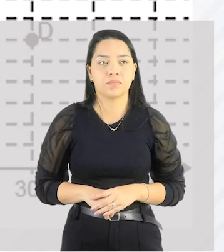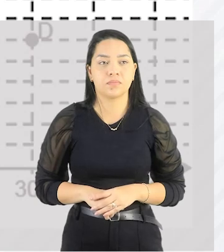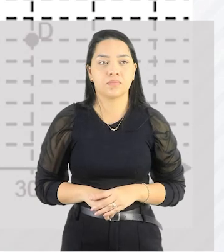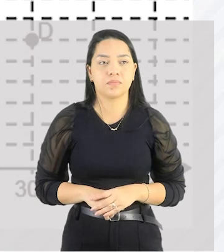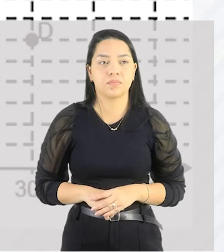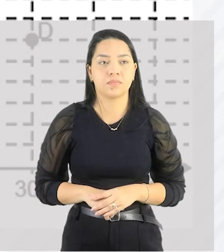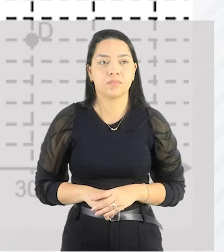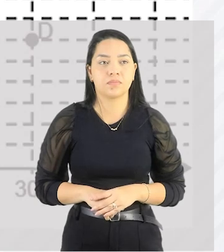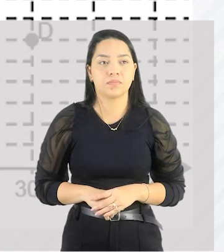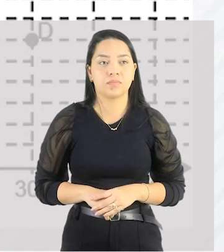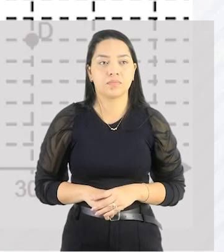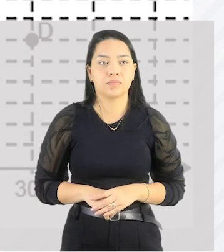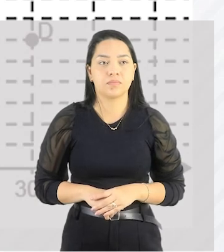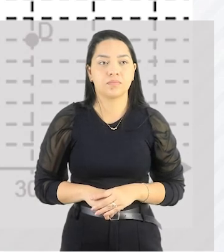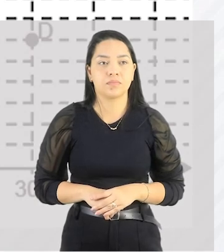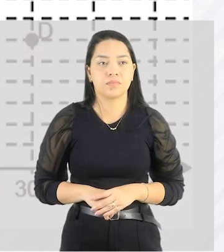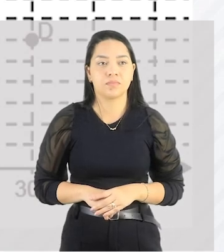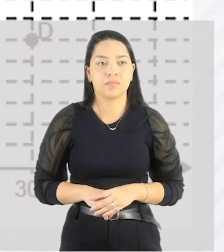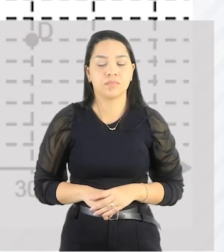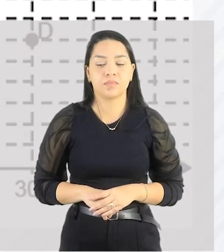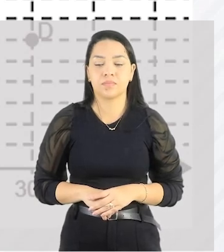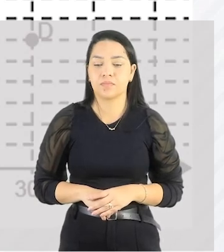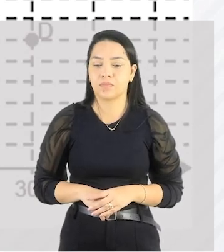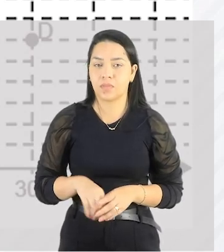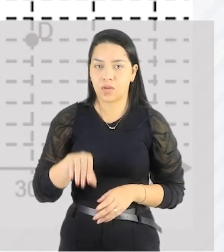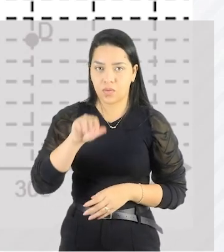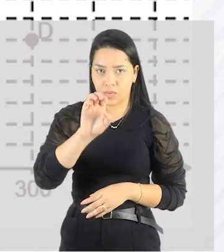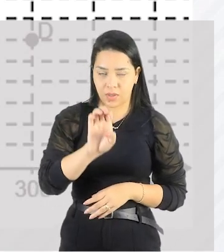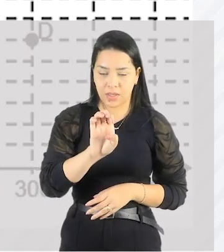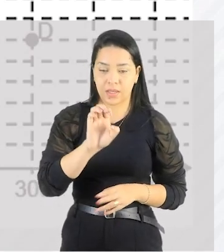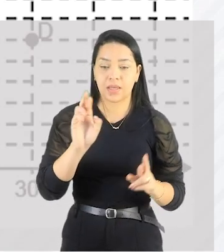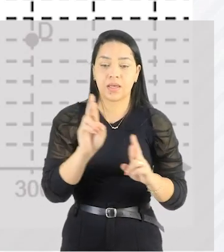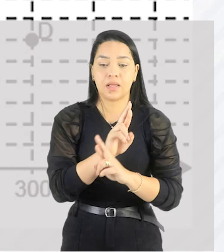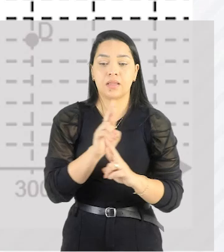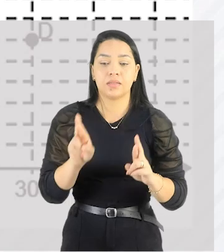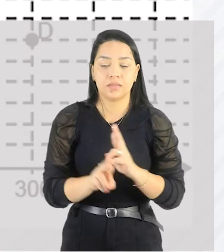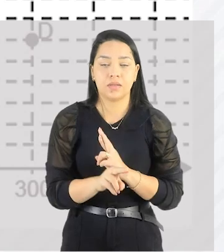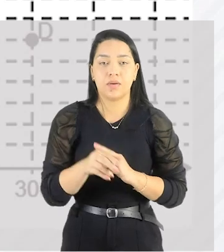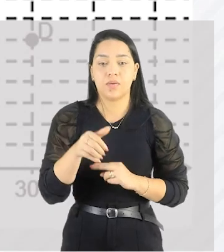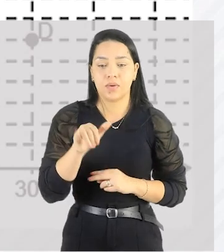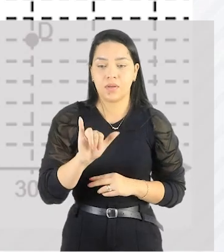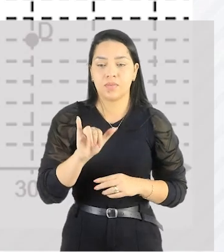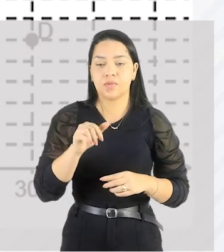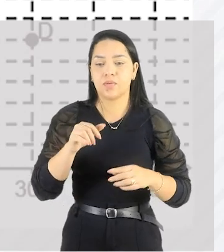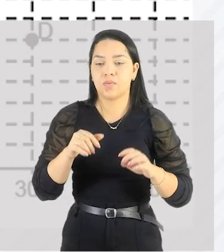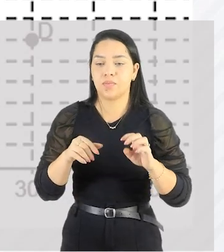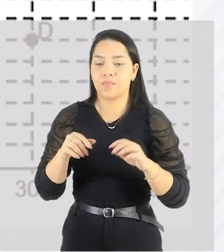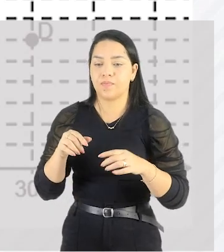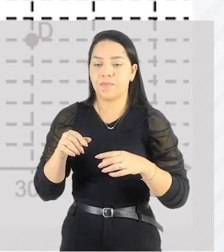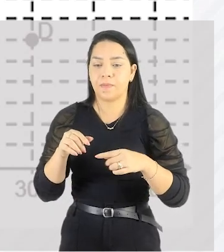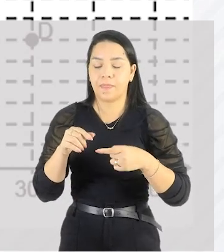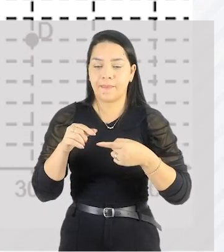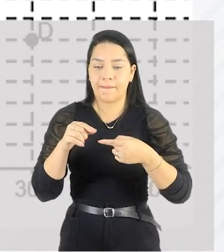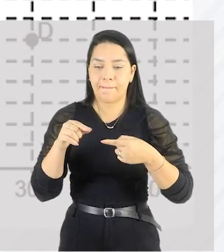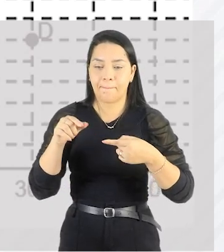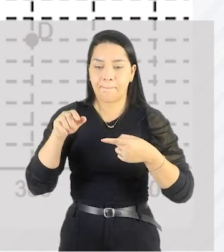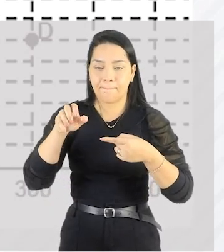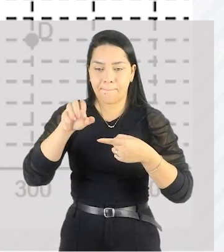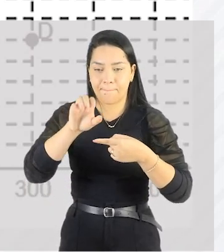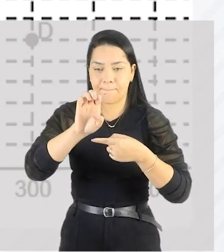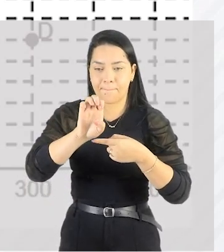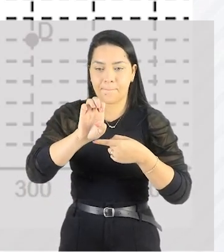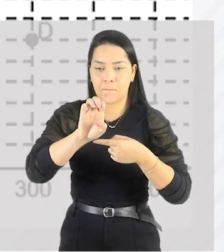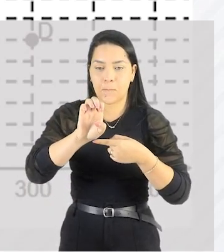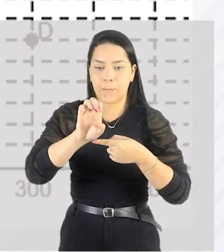E finalmente o último, né? Que é o E. O E, com relação ao eixo Y, ele tem a mesma medida do